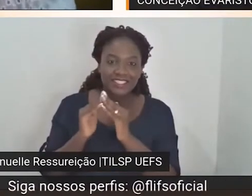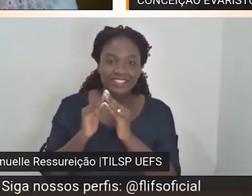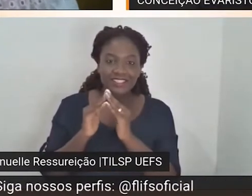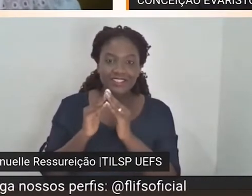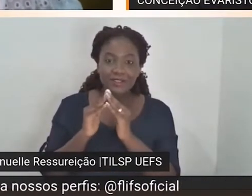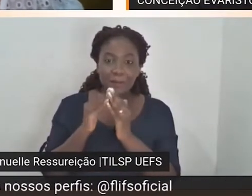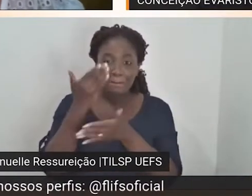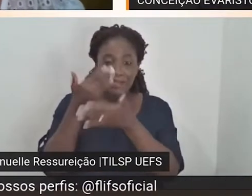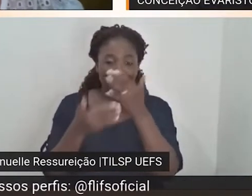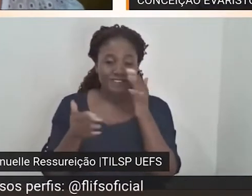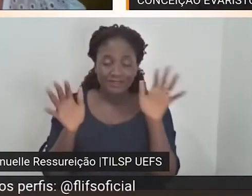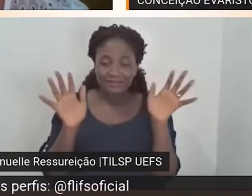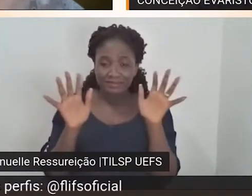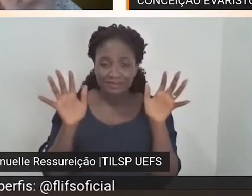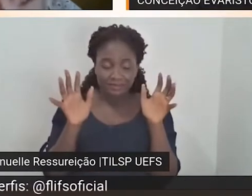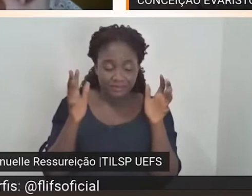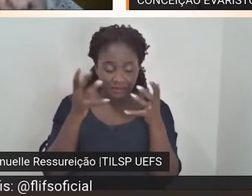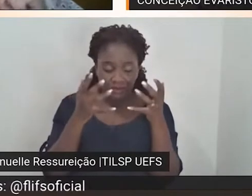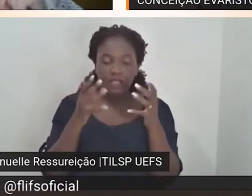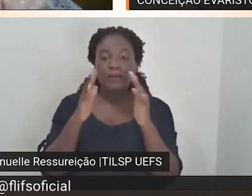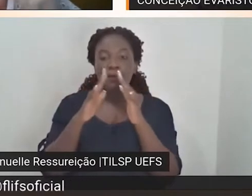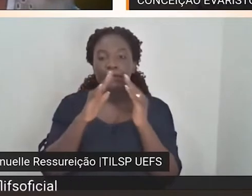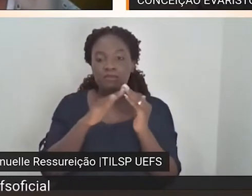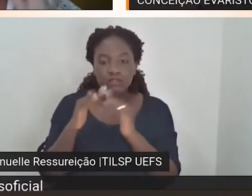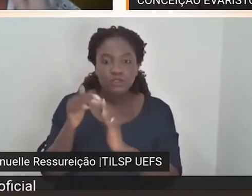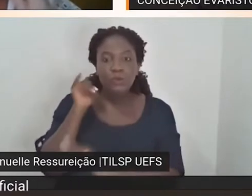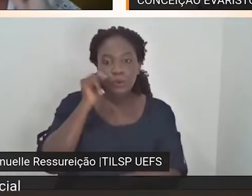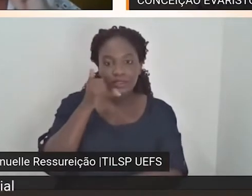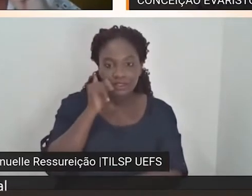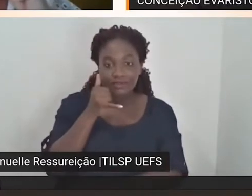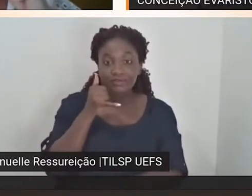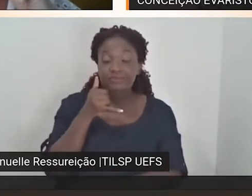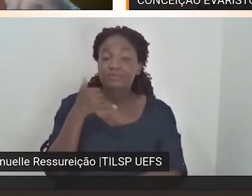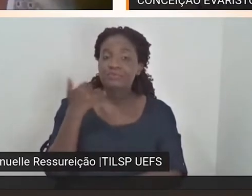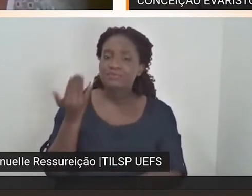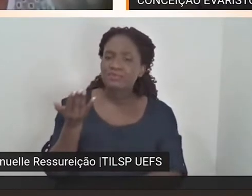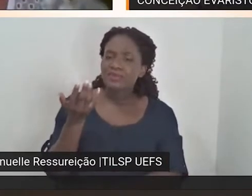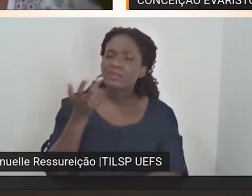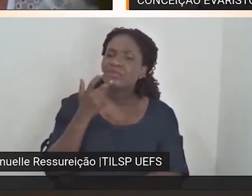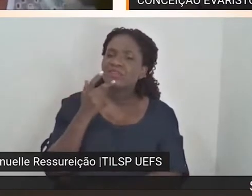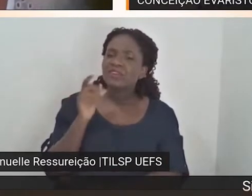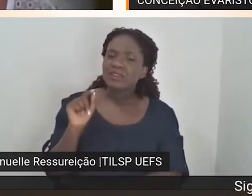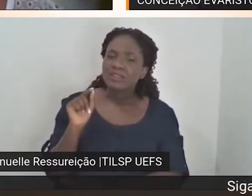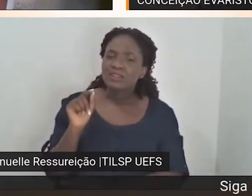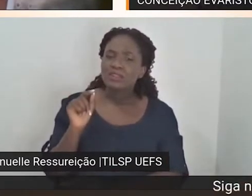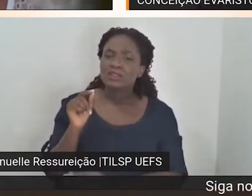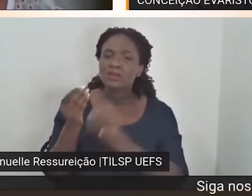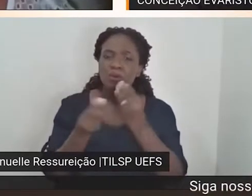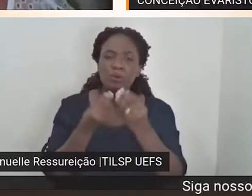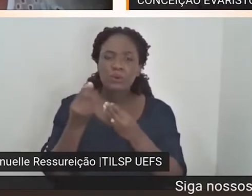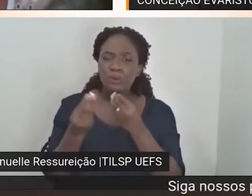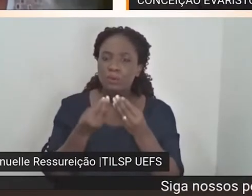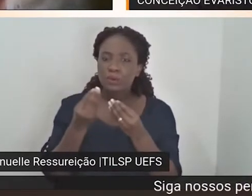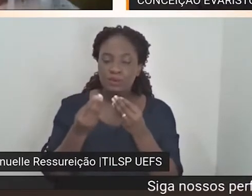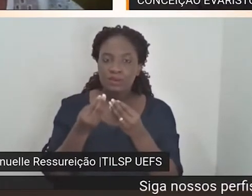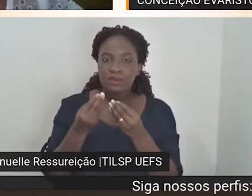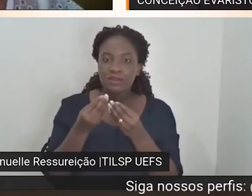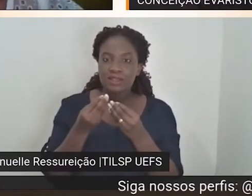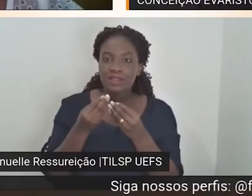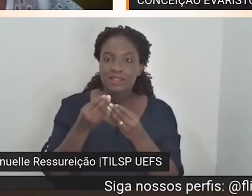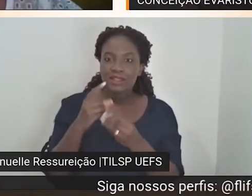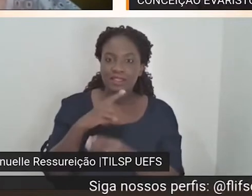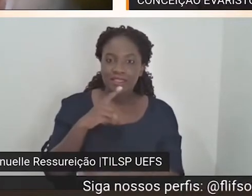aqui. Os vizinhos também contavam. Então, eu queria que você falasse para a gente desse lugar de quem também teve uma escuta